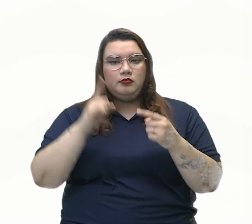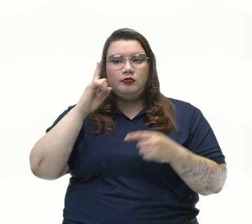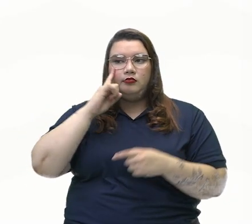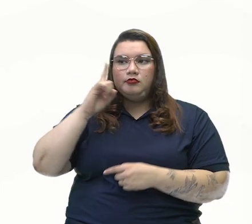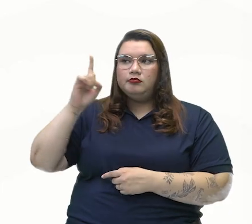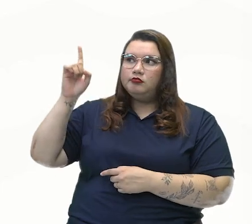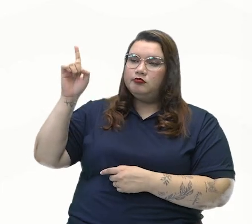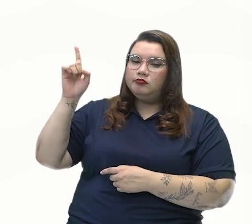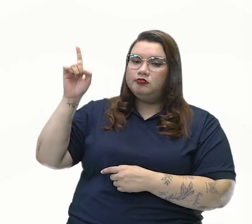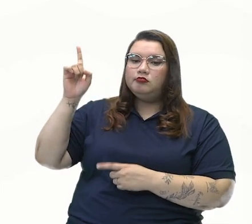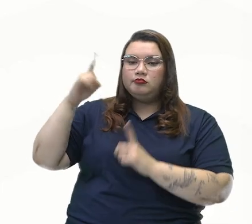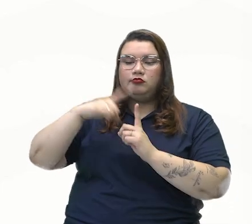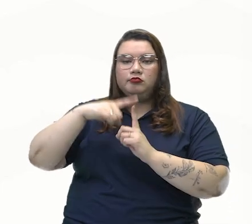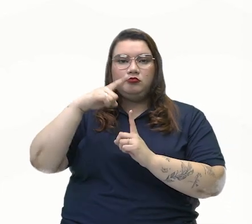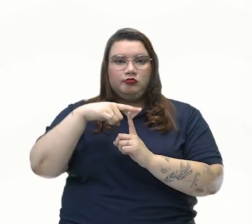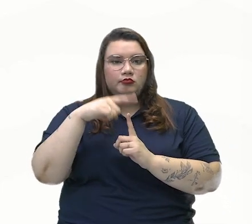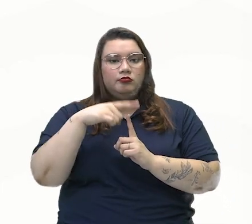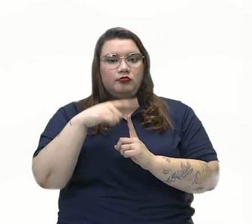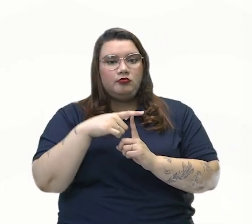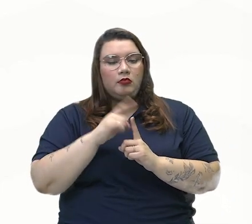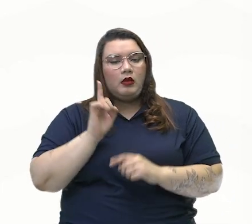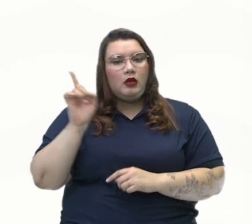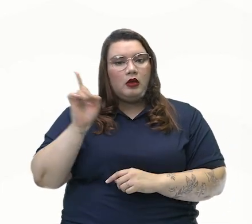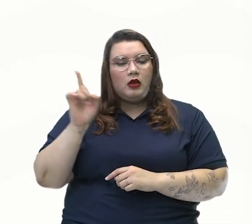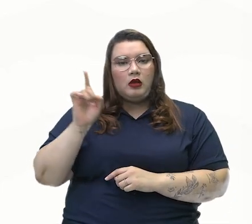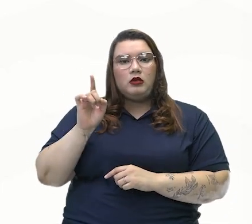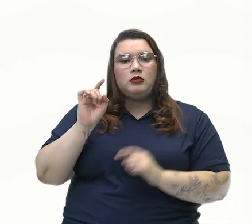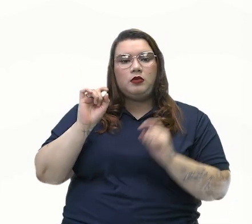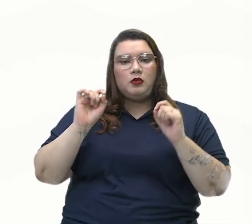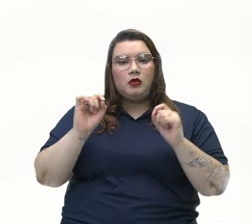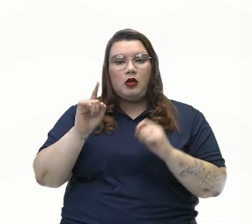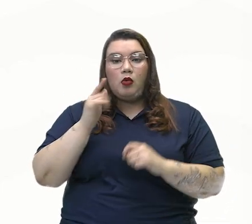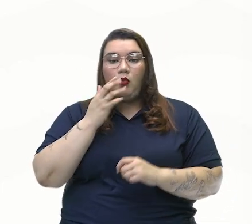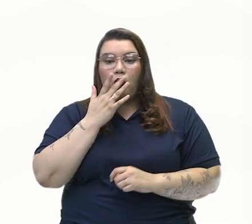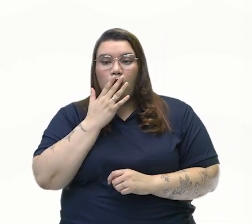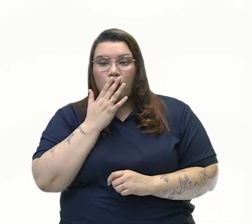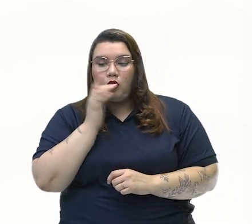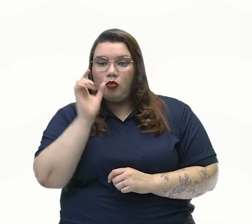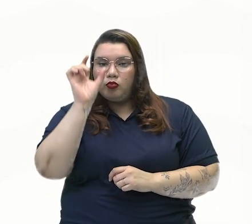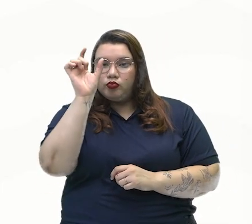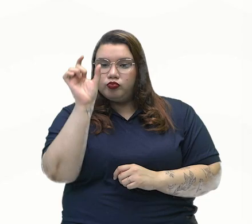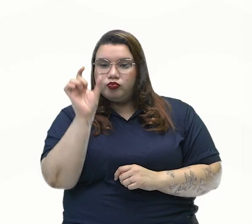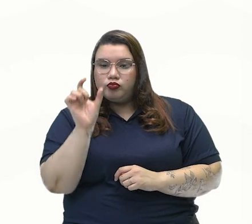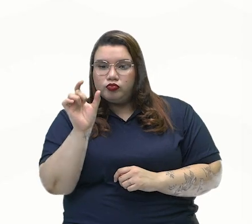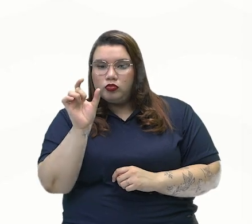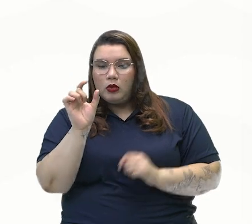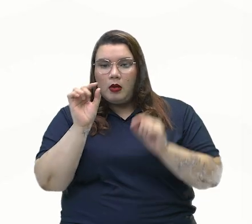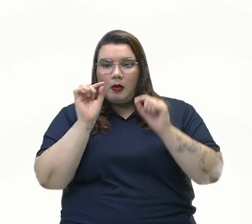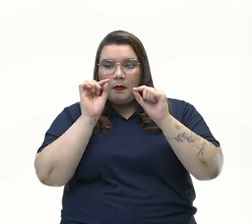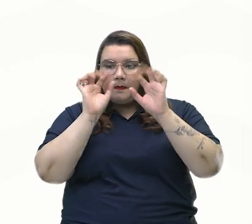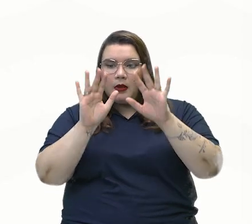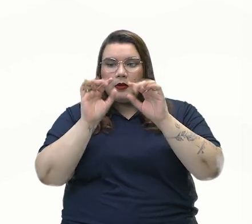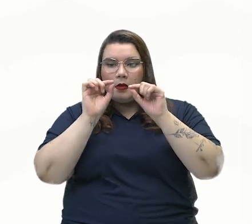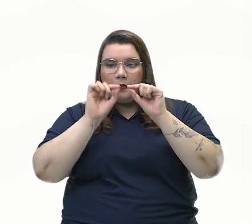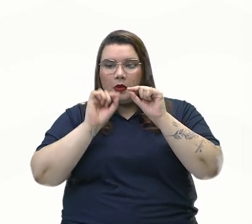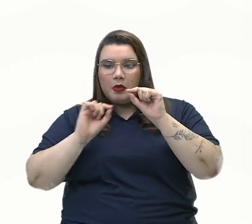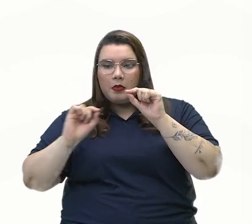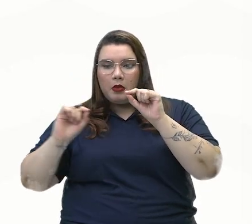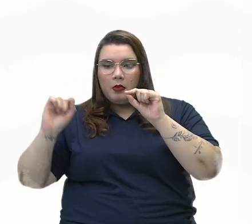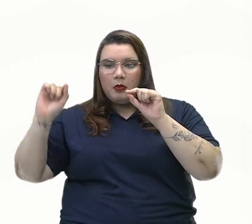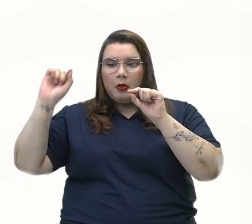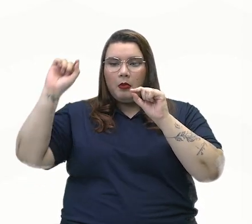né, pessoal, o desenho da lente biconvexa. Veja que a lente biconvexa é o que está colorido, tá? O que está